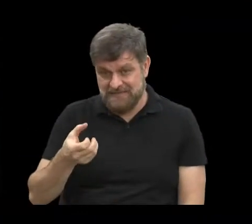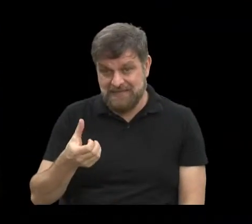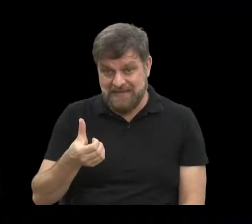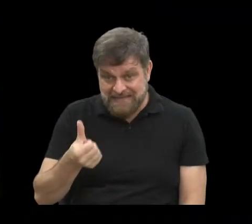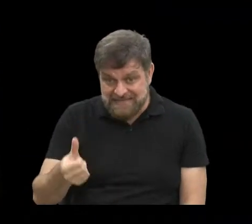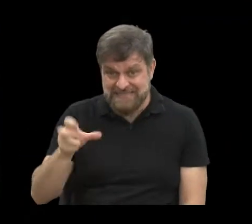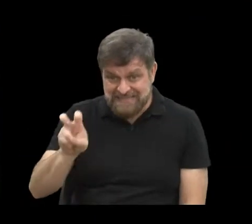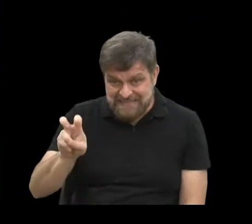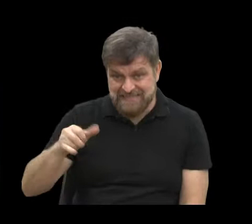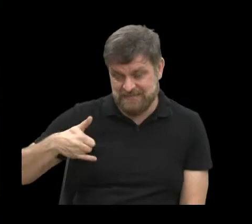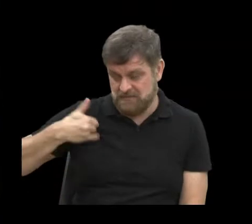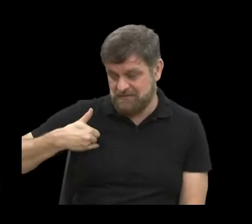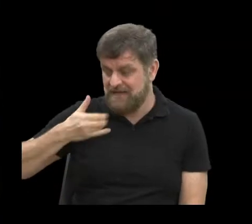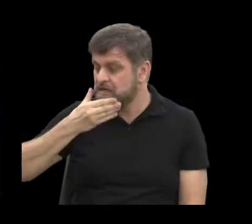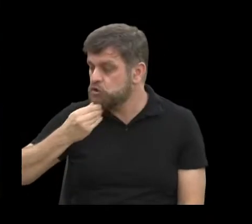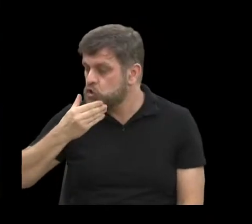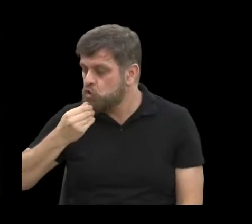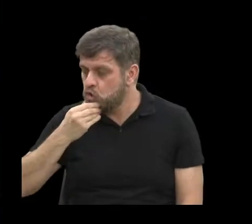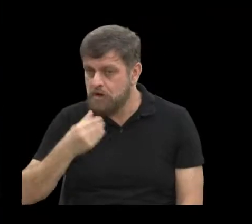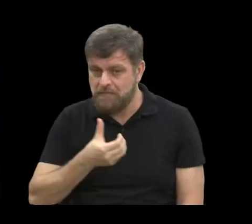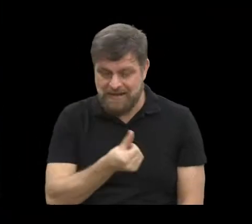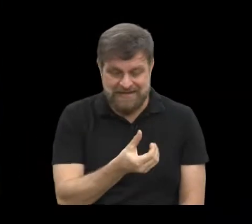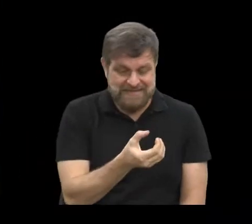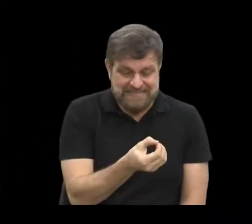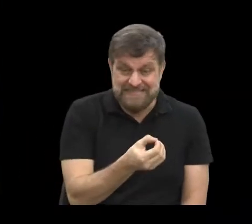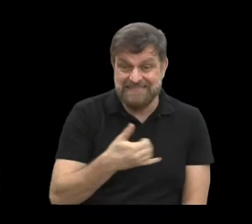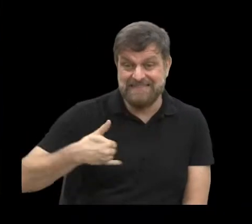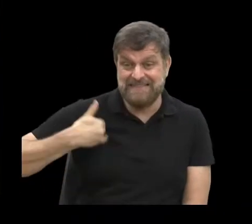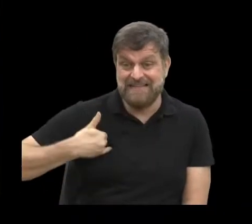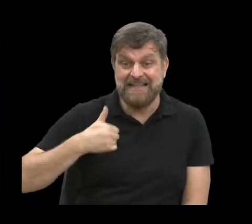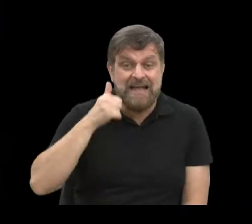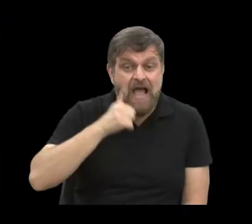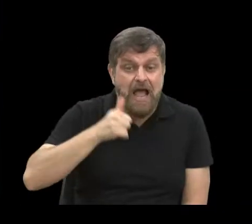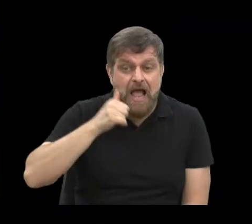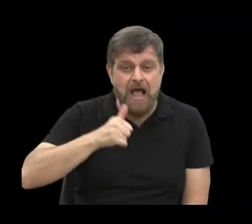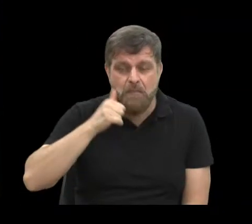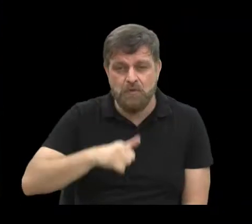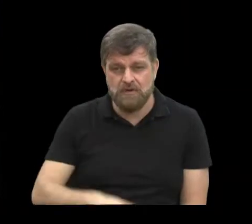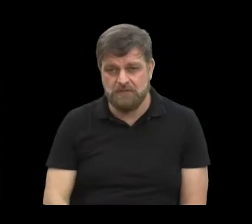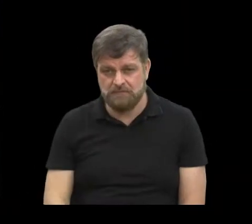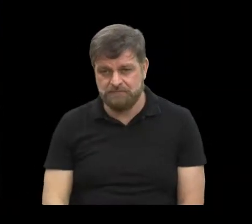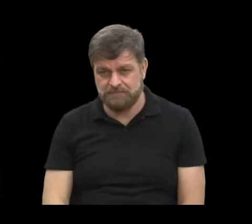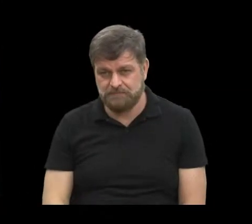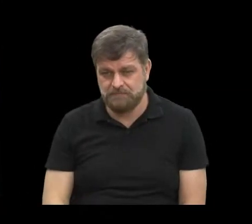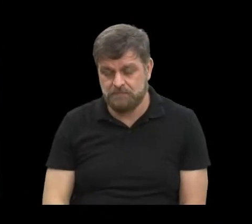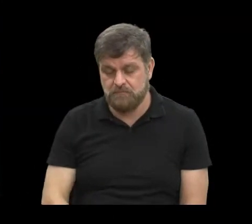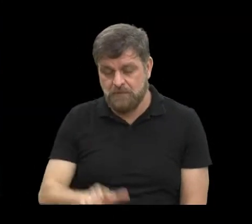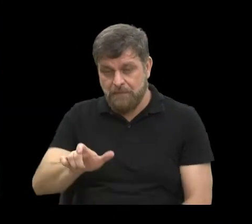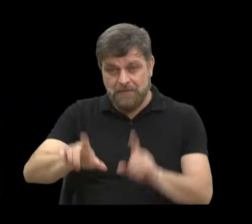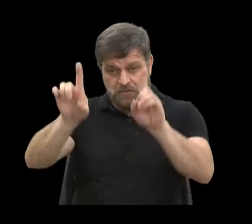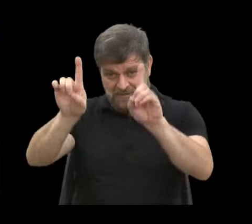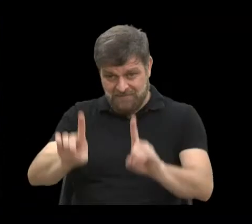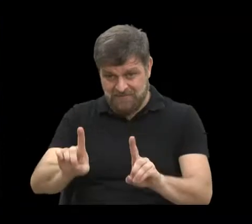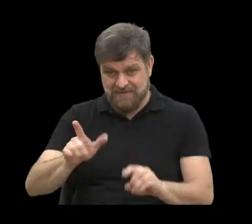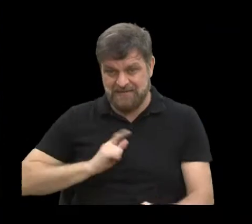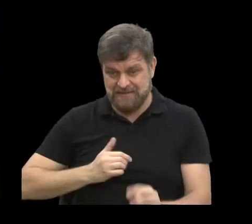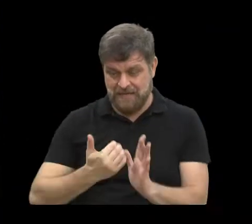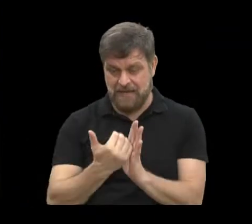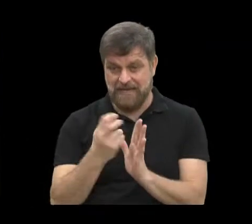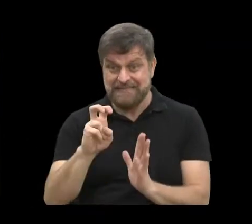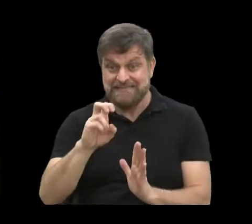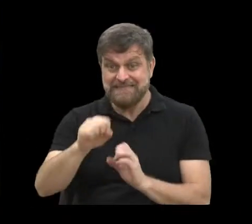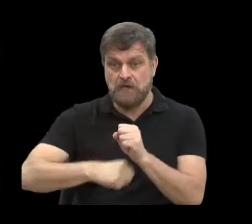65 anos de idade para o homem e 60 anos de idade para a mulher. Para a pessoa com deficiência, nós vamos então